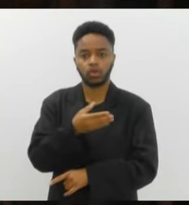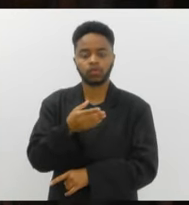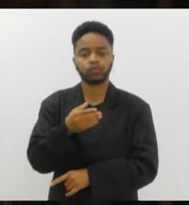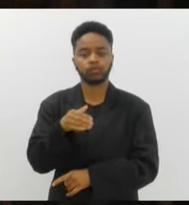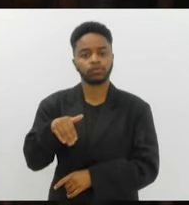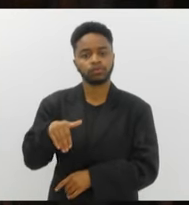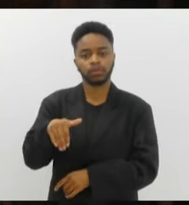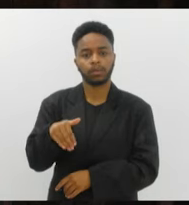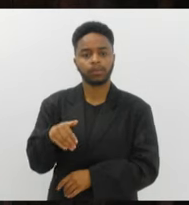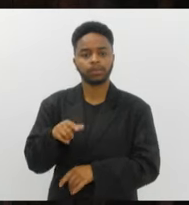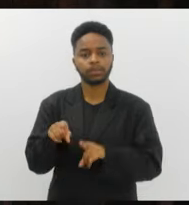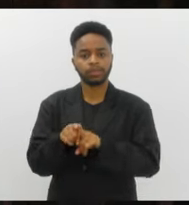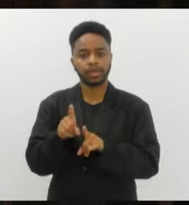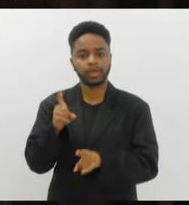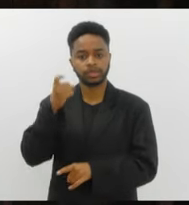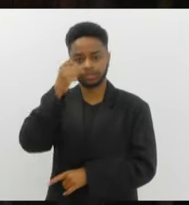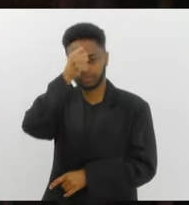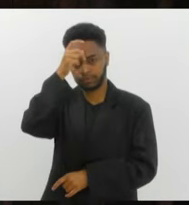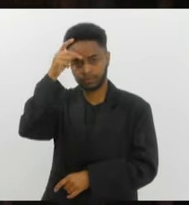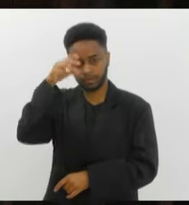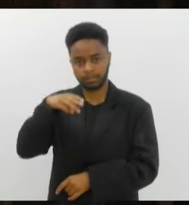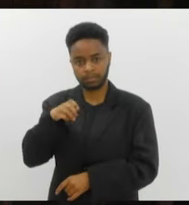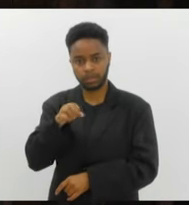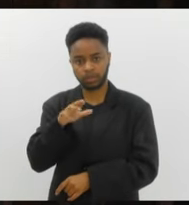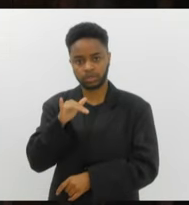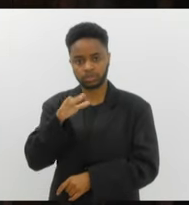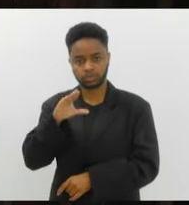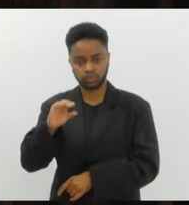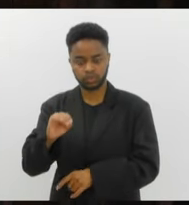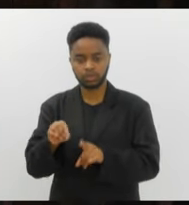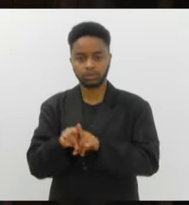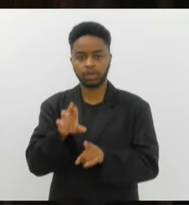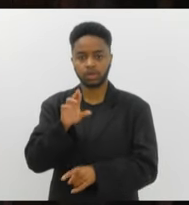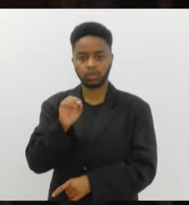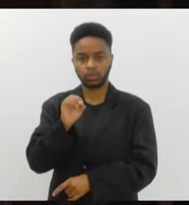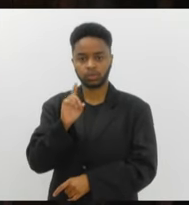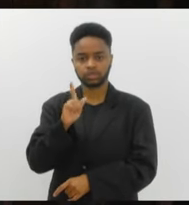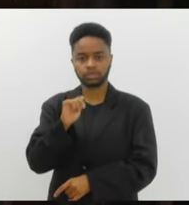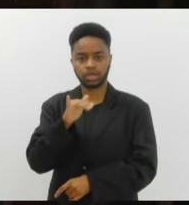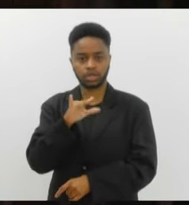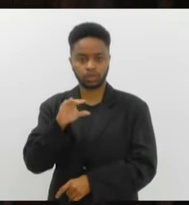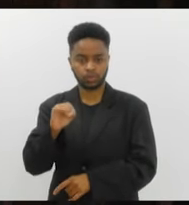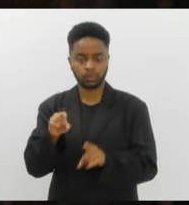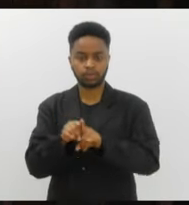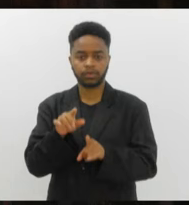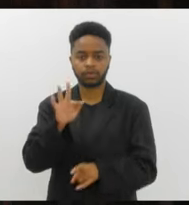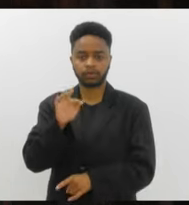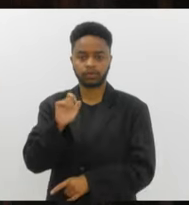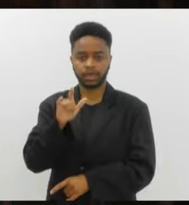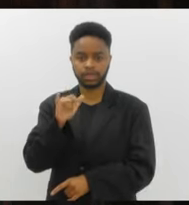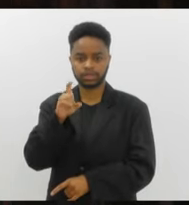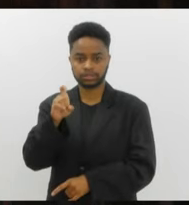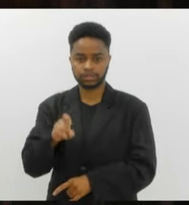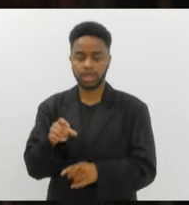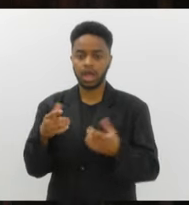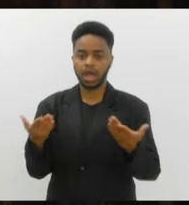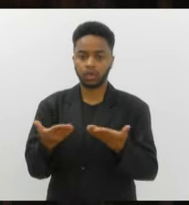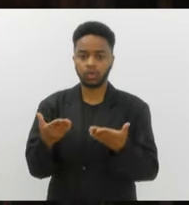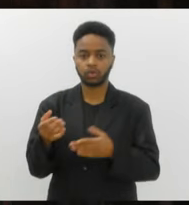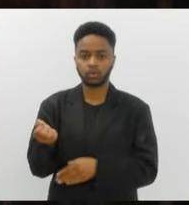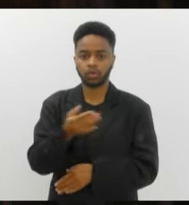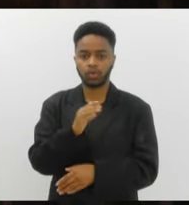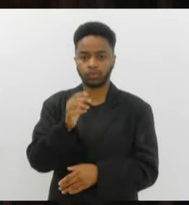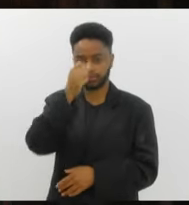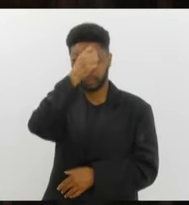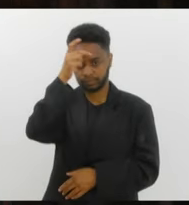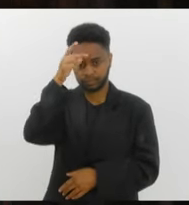ex-prefeito Maurício, do ex-prefeito Rogério, do ex-prefeito Félix, agora com a atual prefeita Michele, que teve a